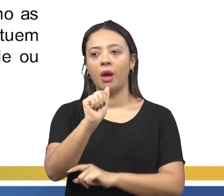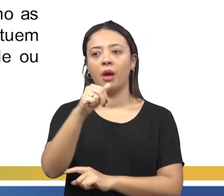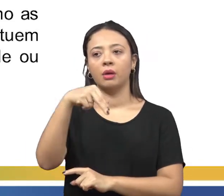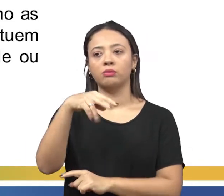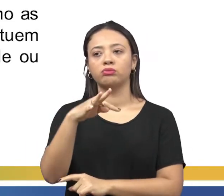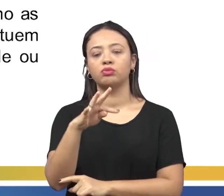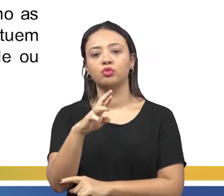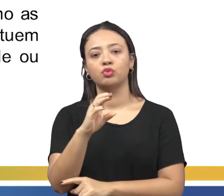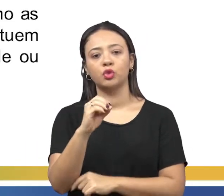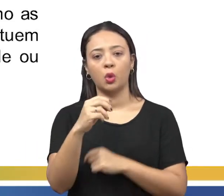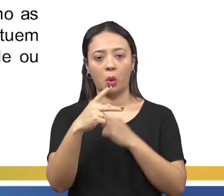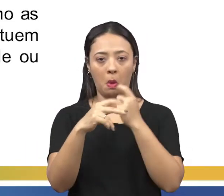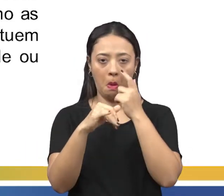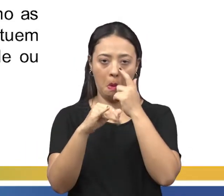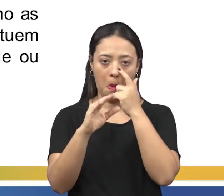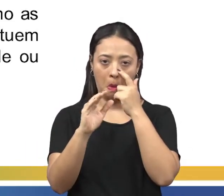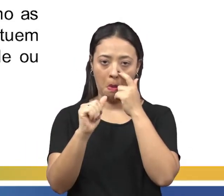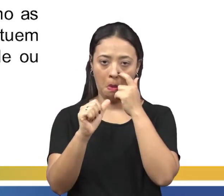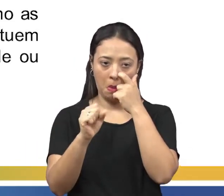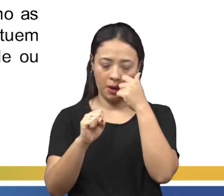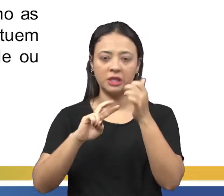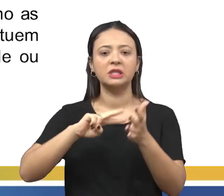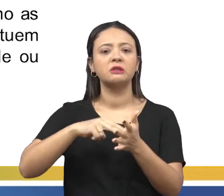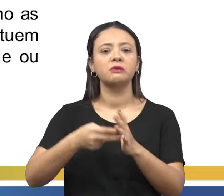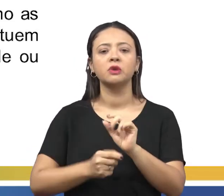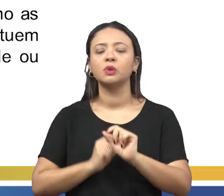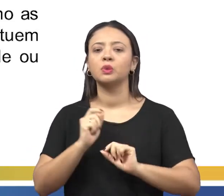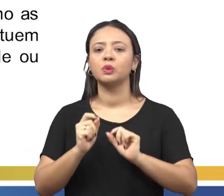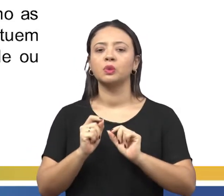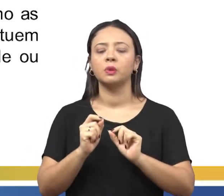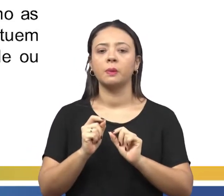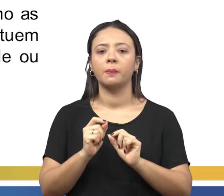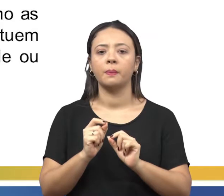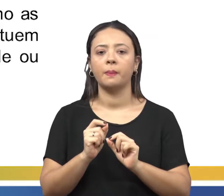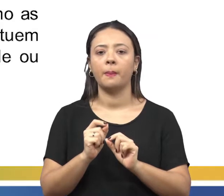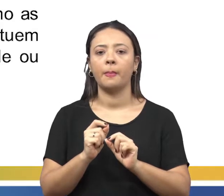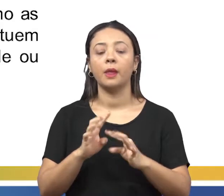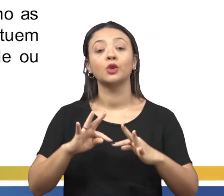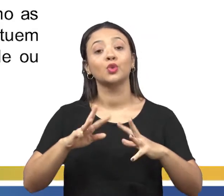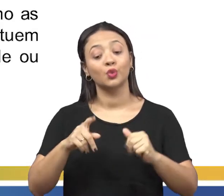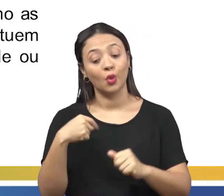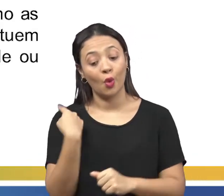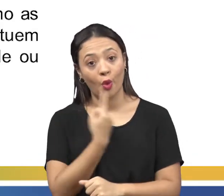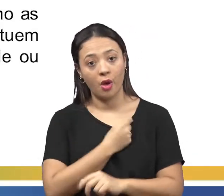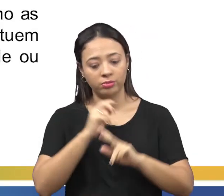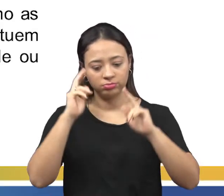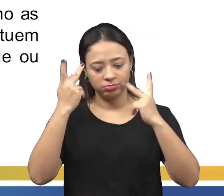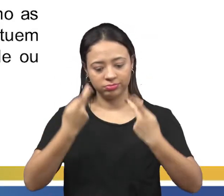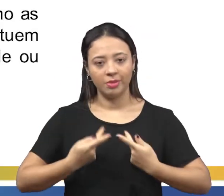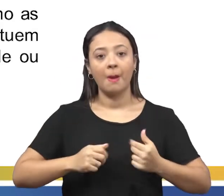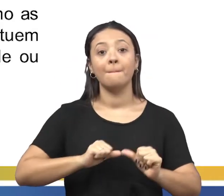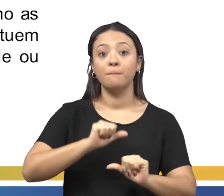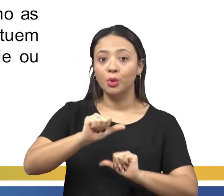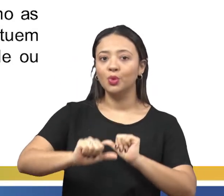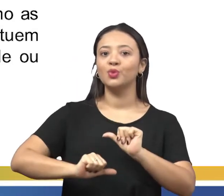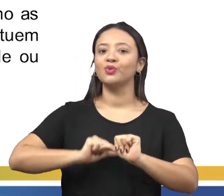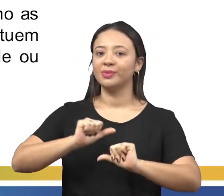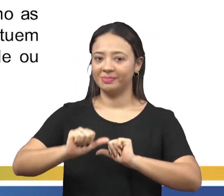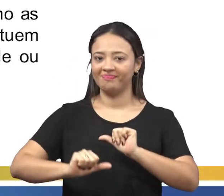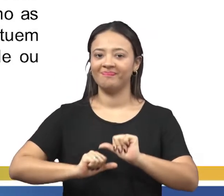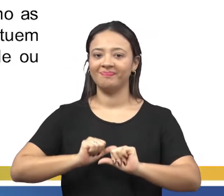são as expressões da atividades humanas. Ou seja, paisagens culturais foram paisagem modificada, foram paisagem transformada,